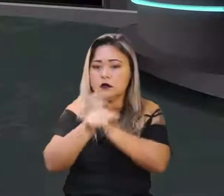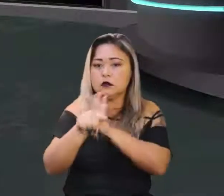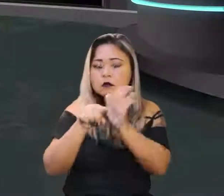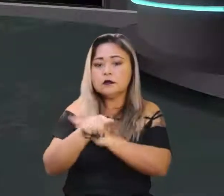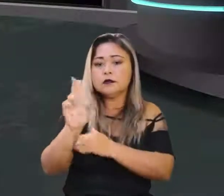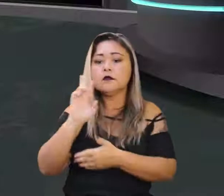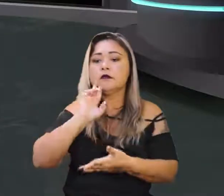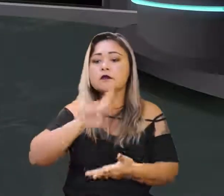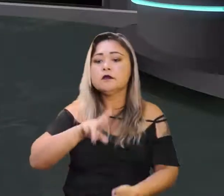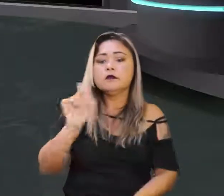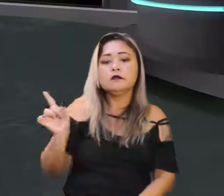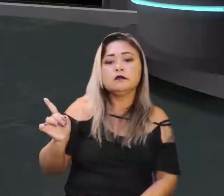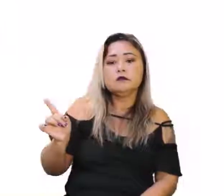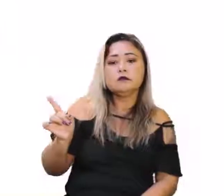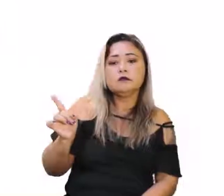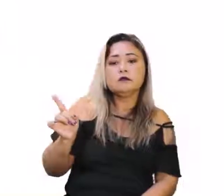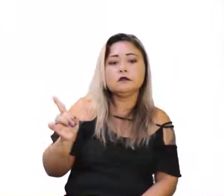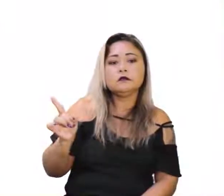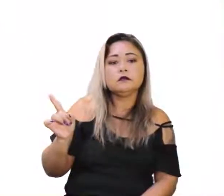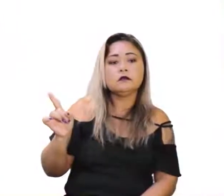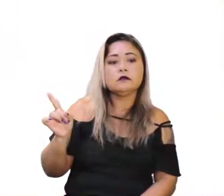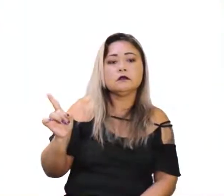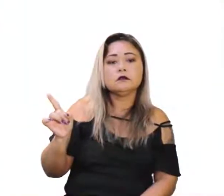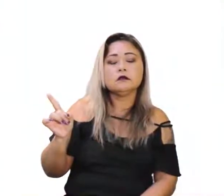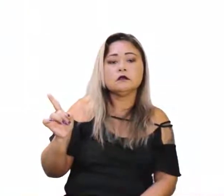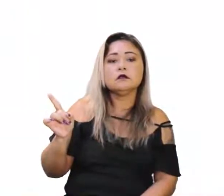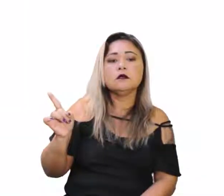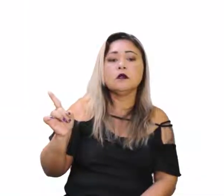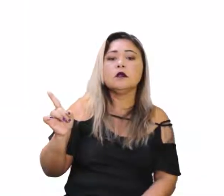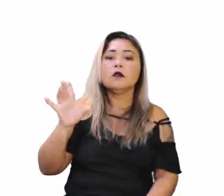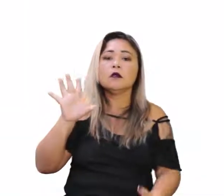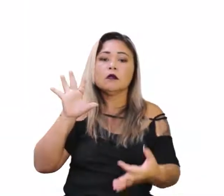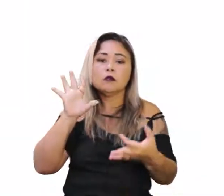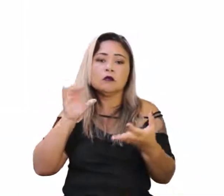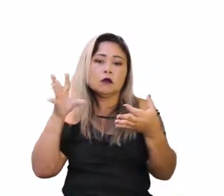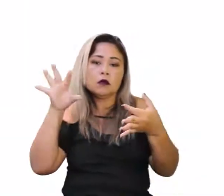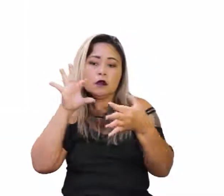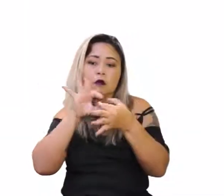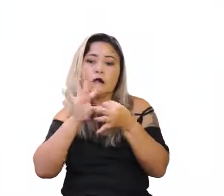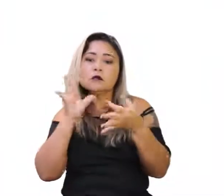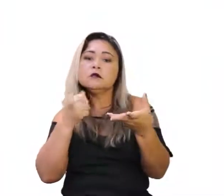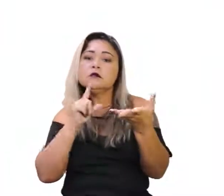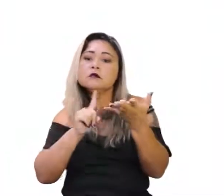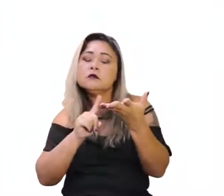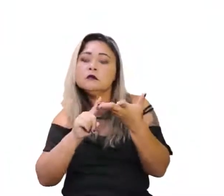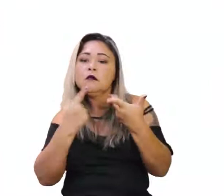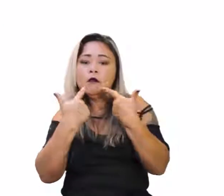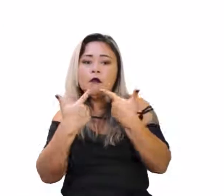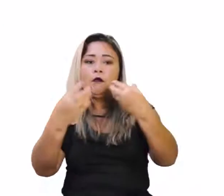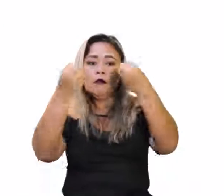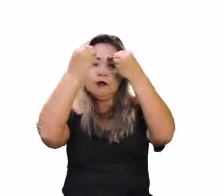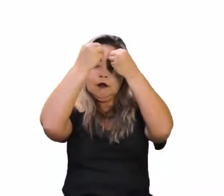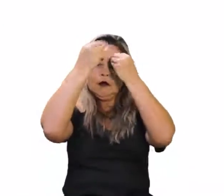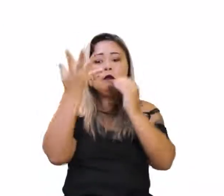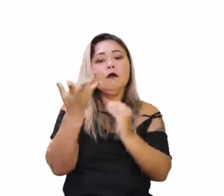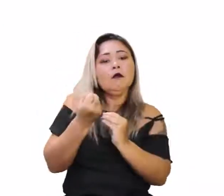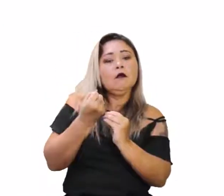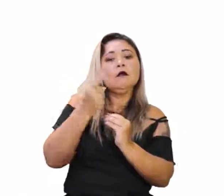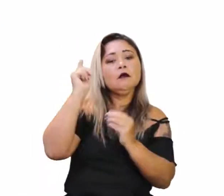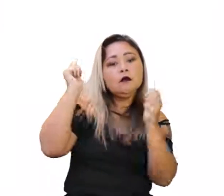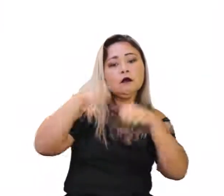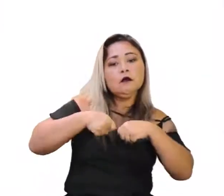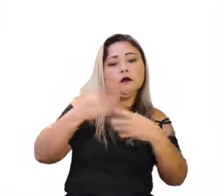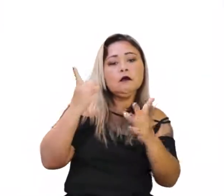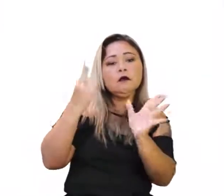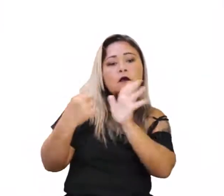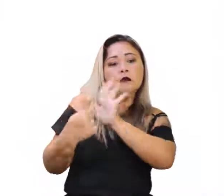trouxe aqui a resposta, ó. Vamos ver aqui, ó, integração, né? Esse grupo faz integração de diversas linguagens artísticas. É